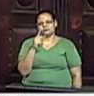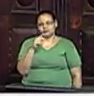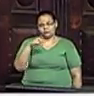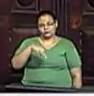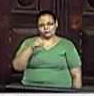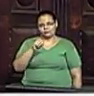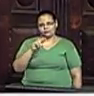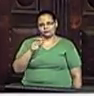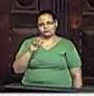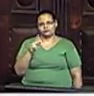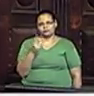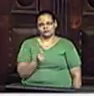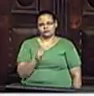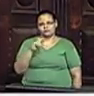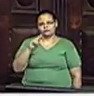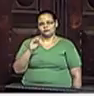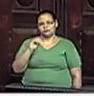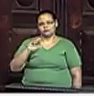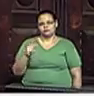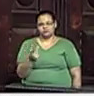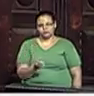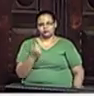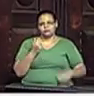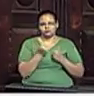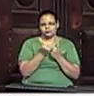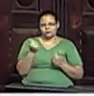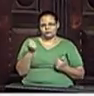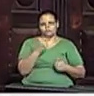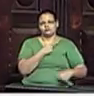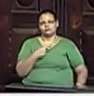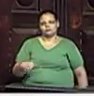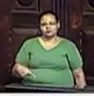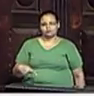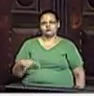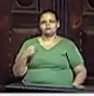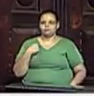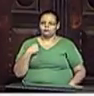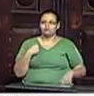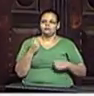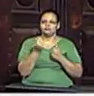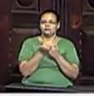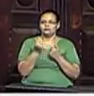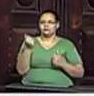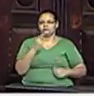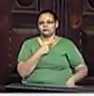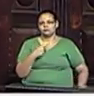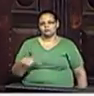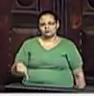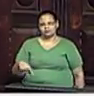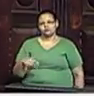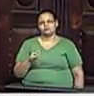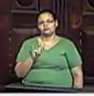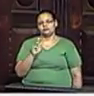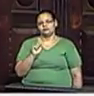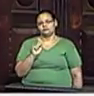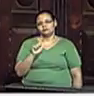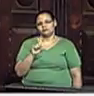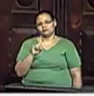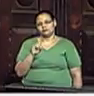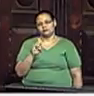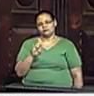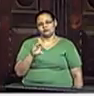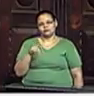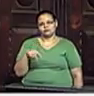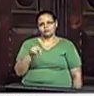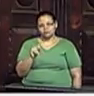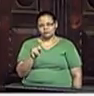de Segurança dessa casa, eu como vice-presidente, em representação do nosso presidente Valdec Carneiro, da Comissão de Indústria,